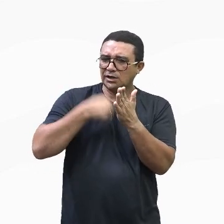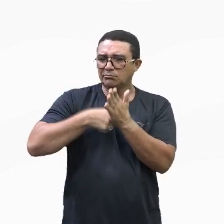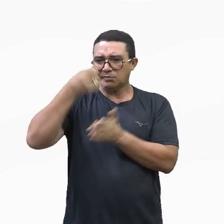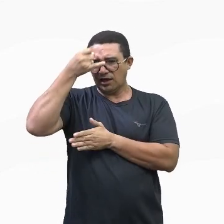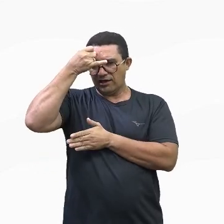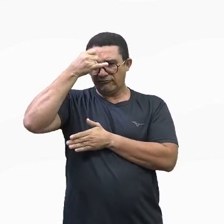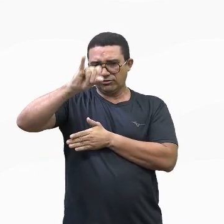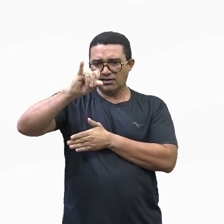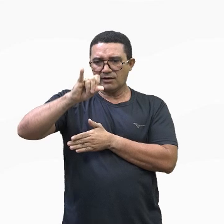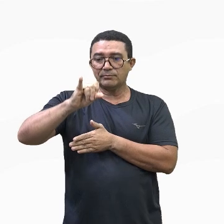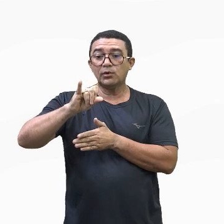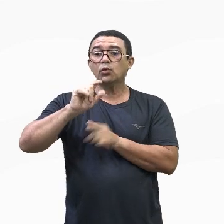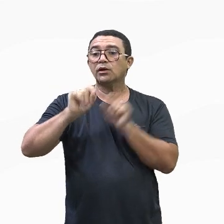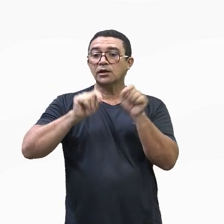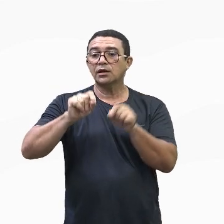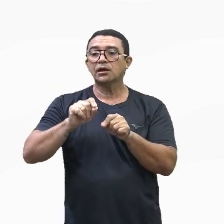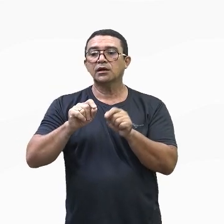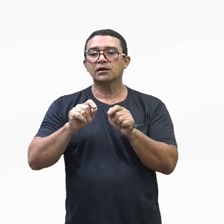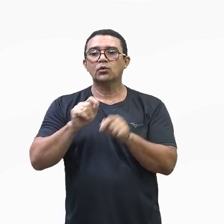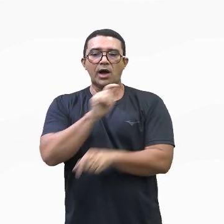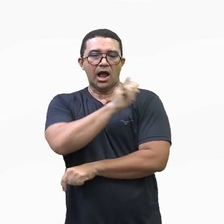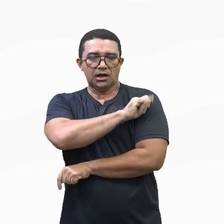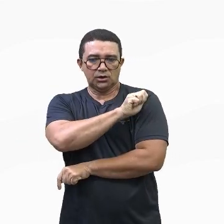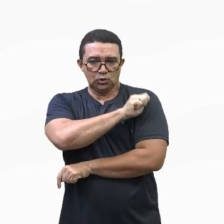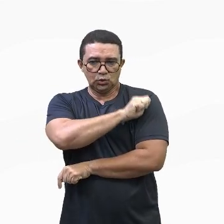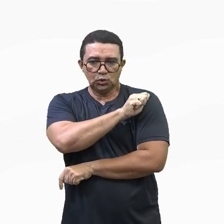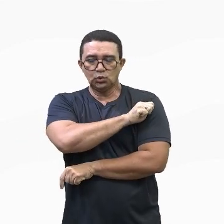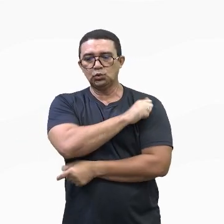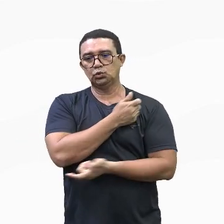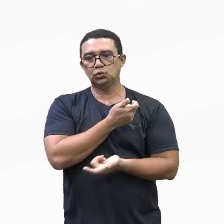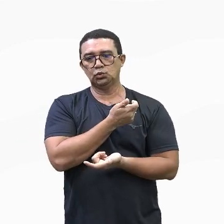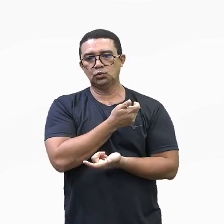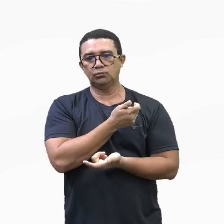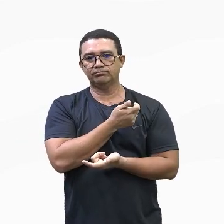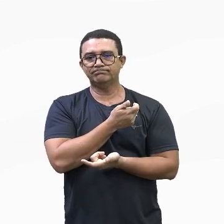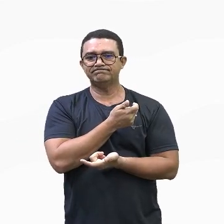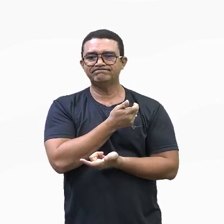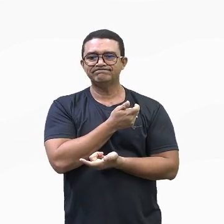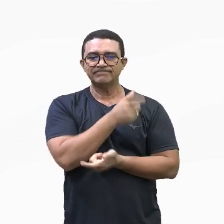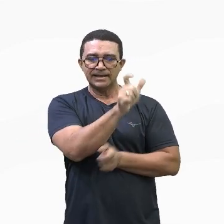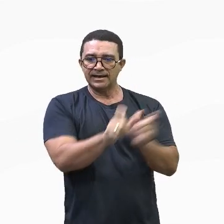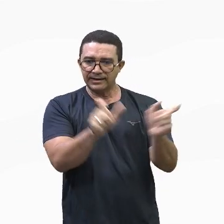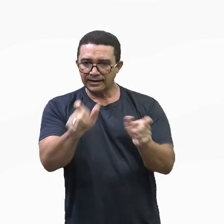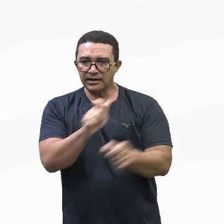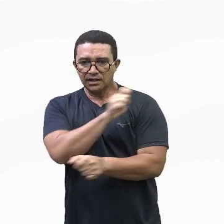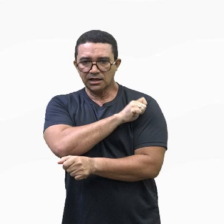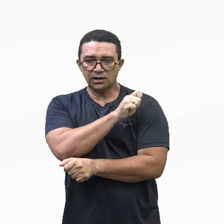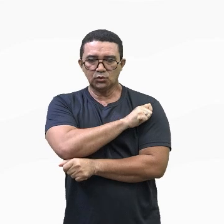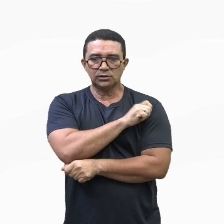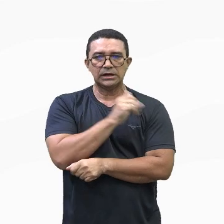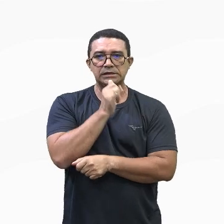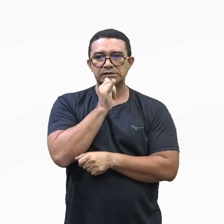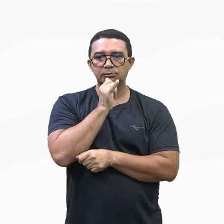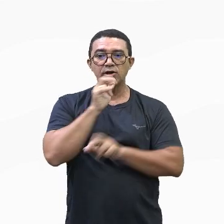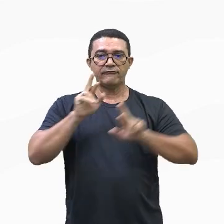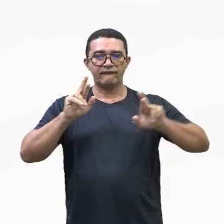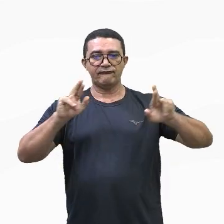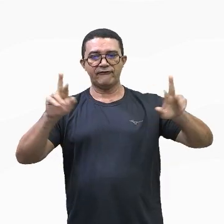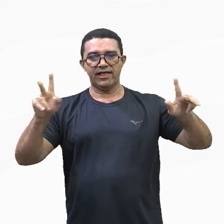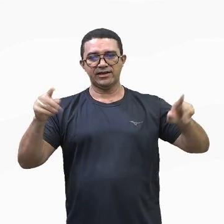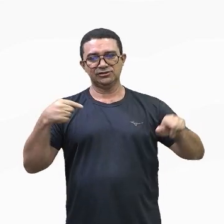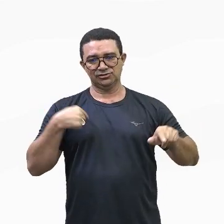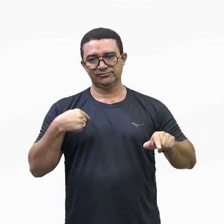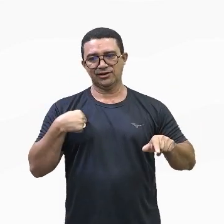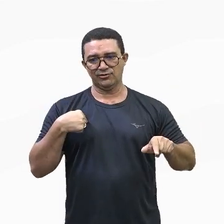o alunado, o meu aluno, o meu coleguinha aqui do lado, ele, embora não sendo como eu, porque todos nós